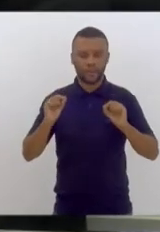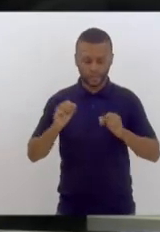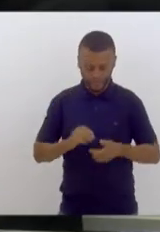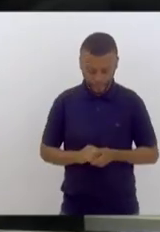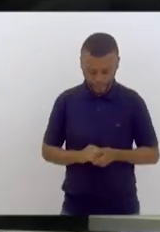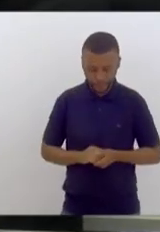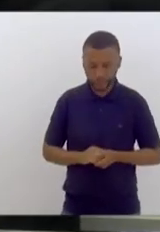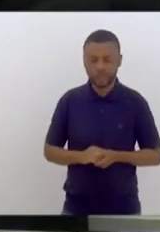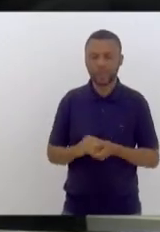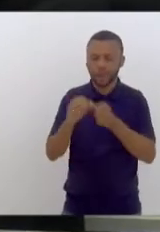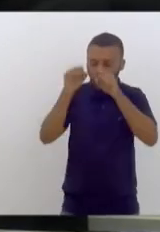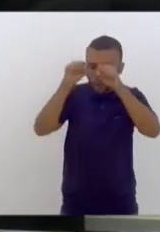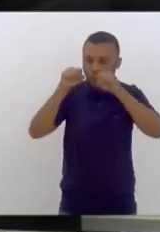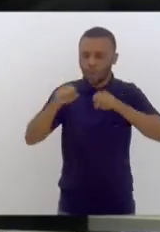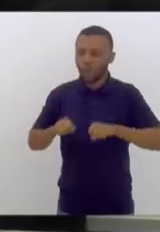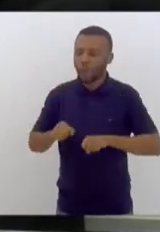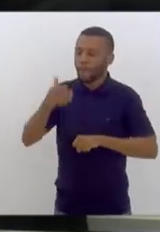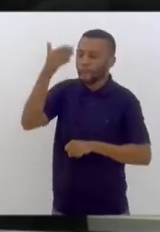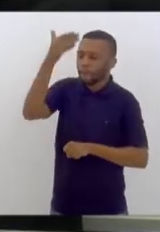constatada essa situação, deputado Valdeck,